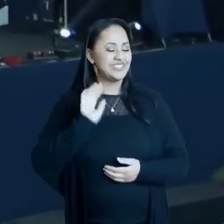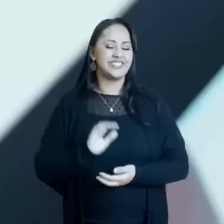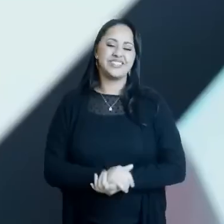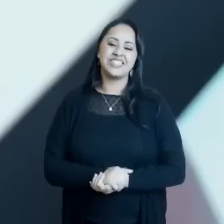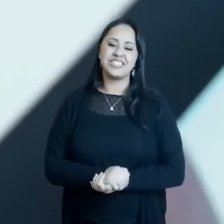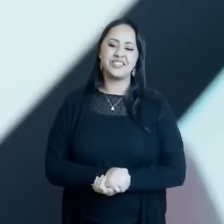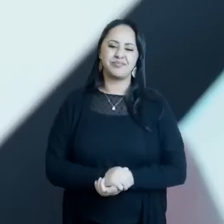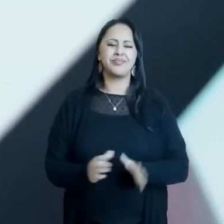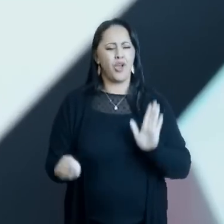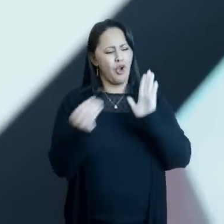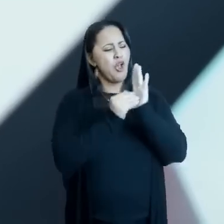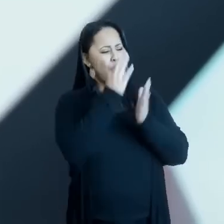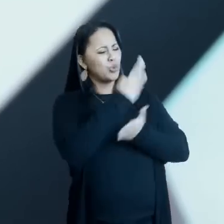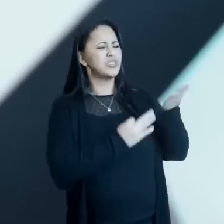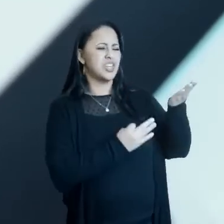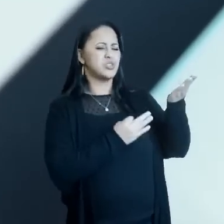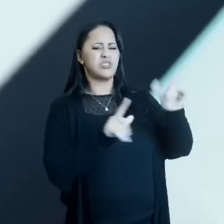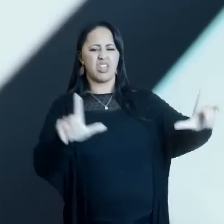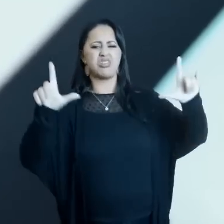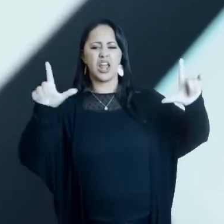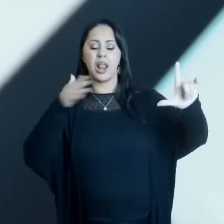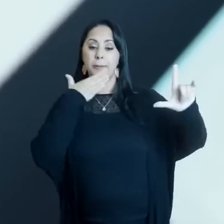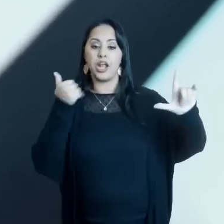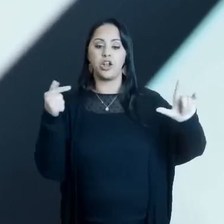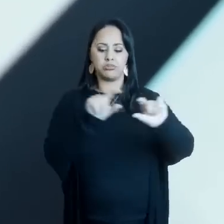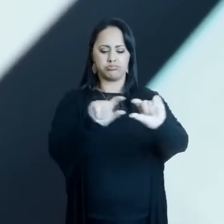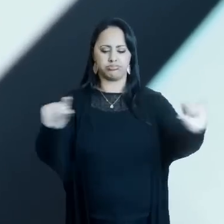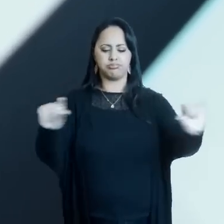É drive, você coloca o texto na tela, é melhor, né?